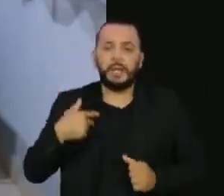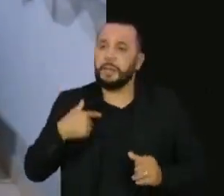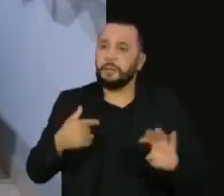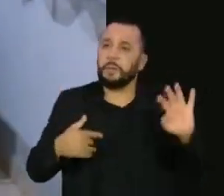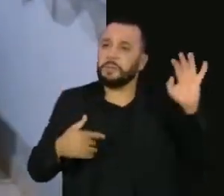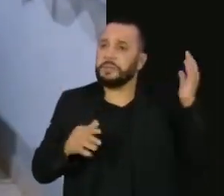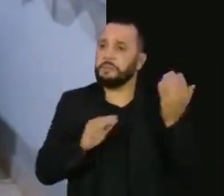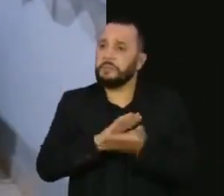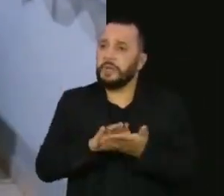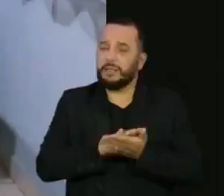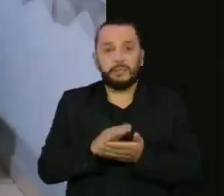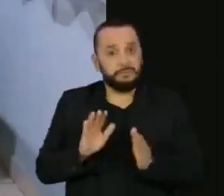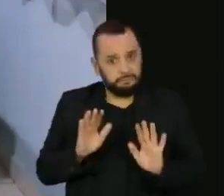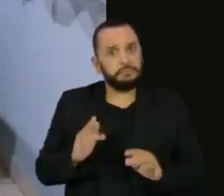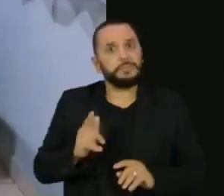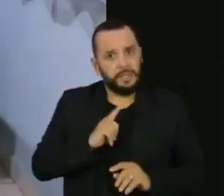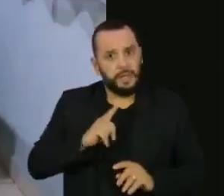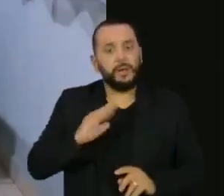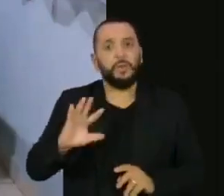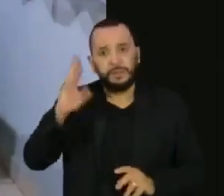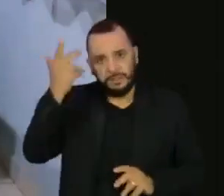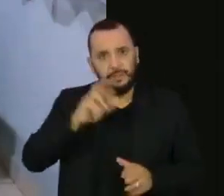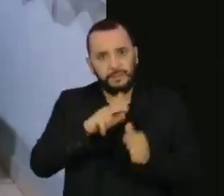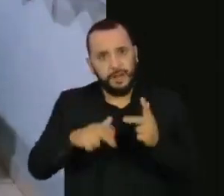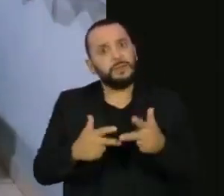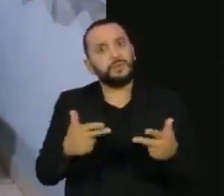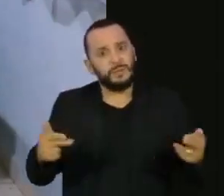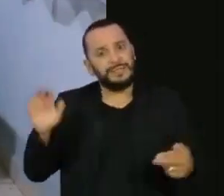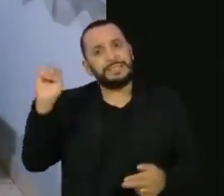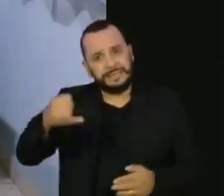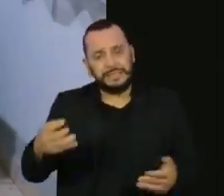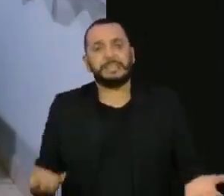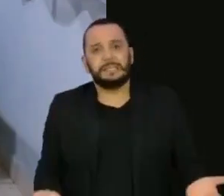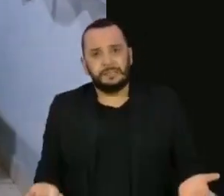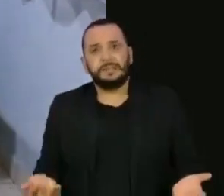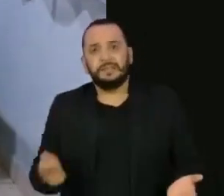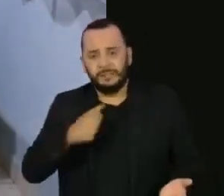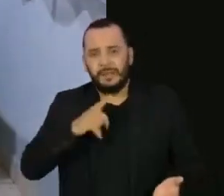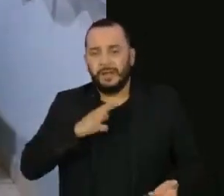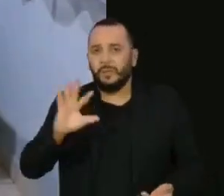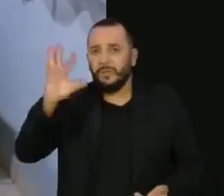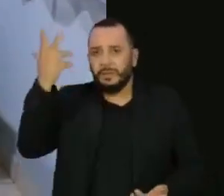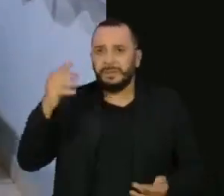acontecendo nada. Está acontecendo tudo. Não é que não está acontecendo nada, não. Está acontecendo tudo de péssimo, de ruim.